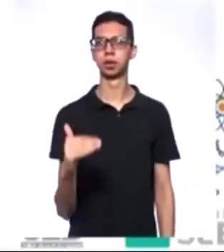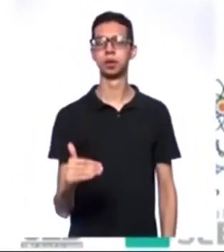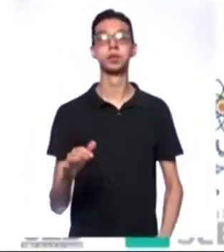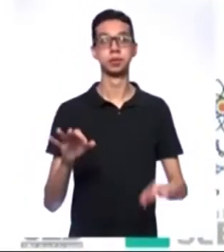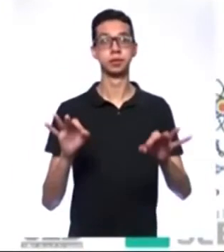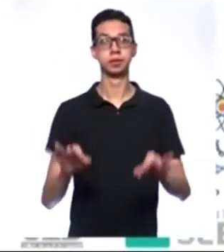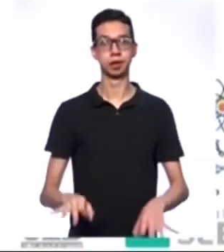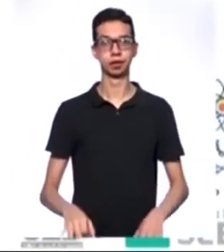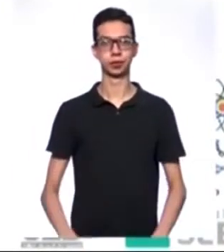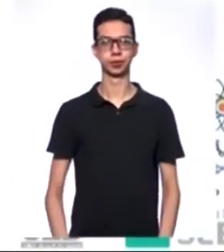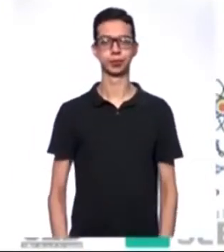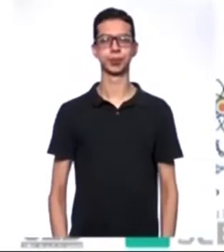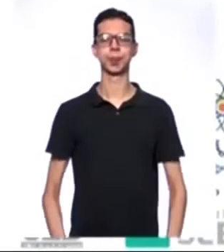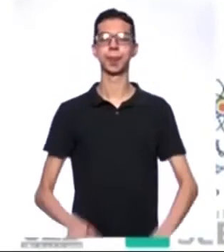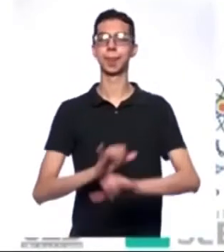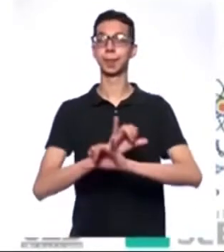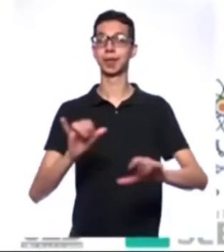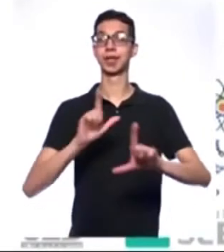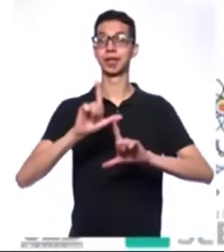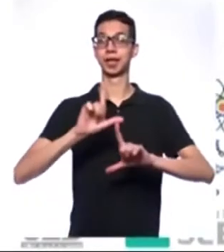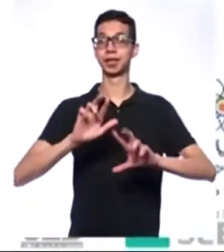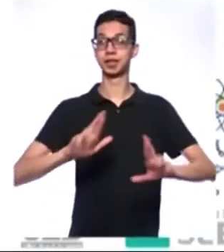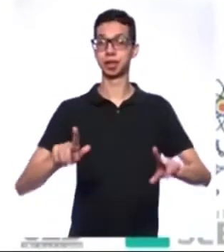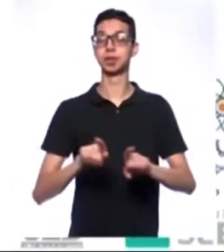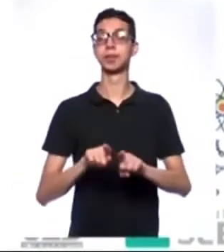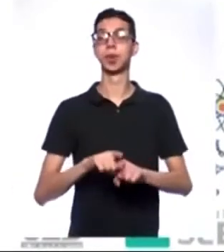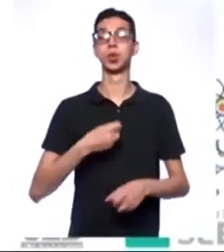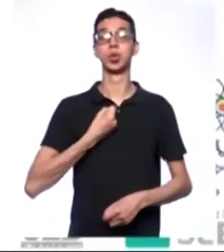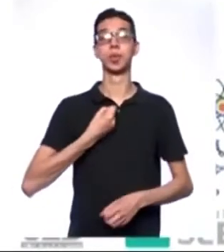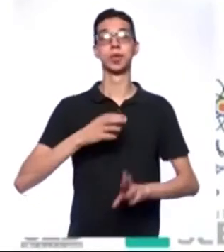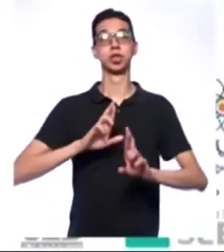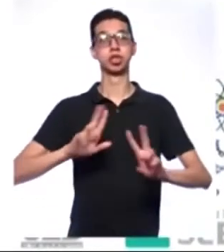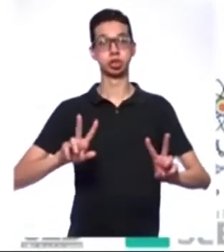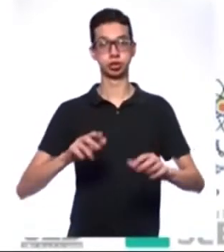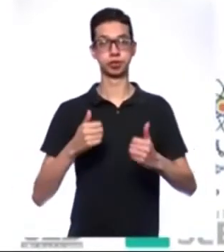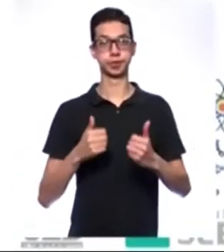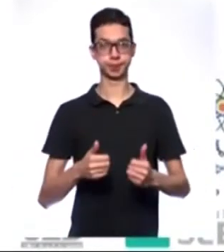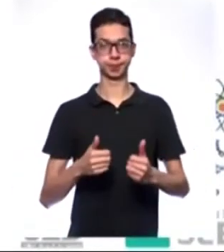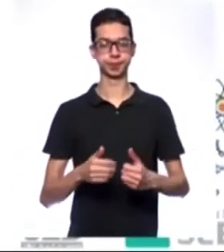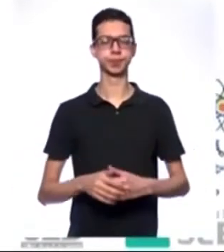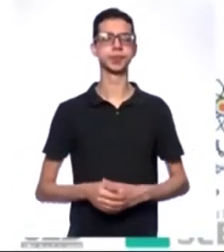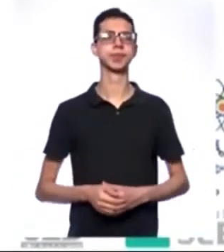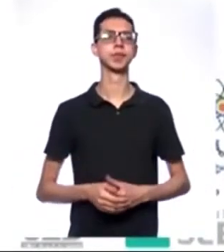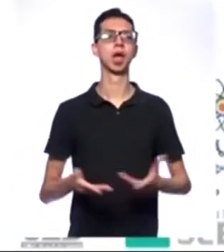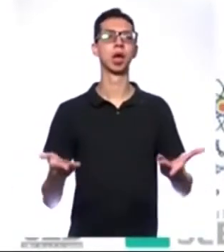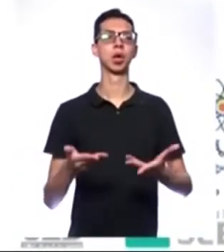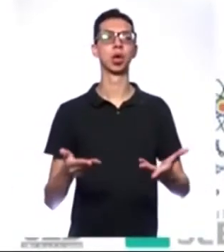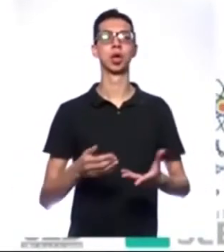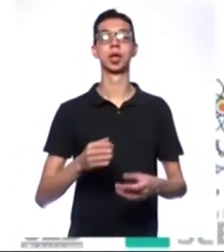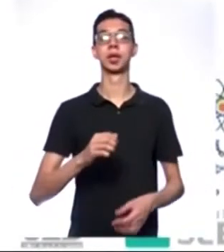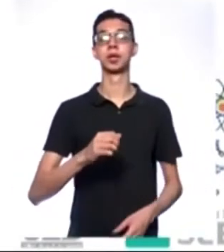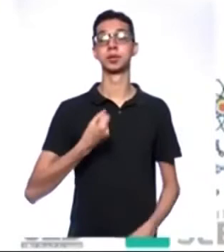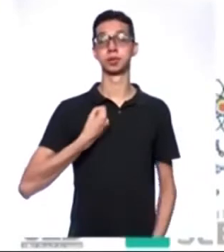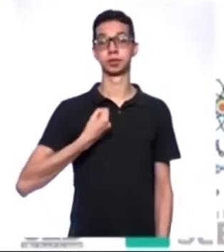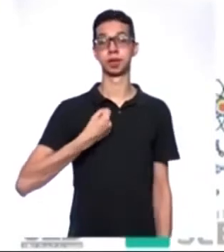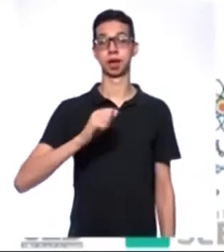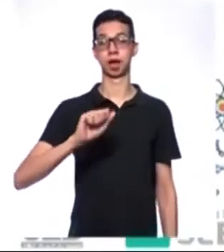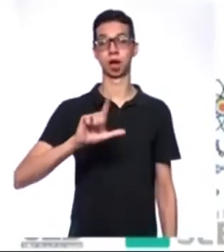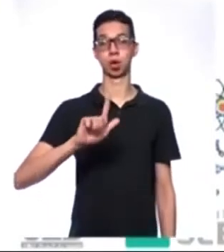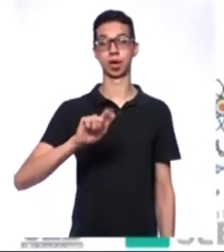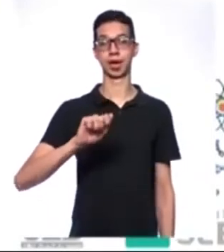quando eles falarem letras distintas e números distintos agora vamos aos algarismos vai vezes